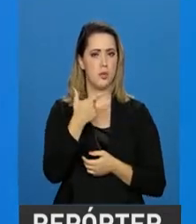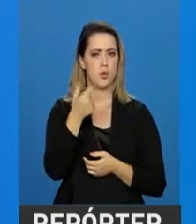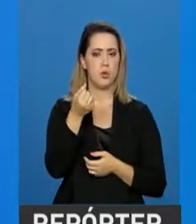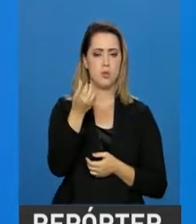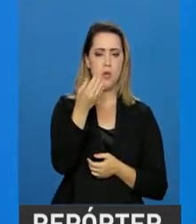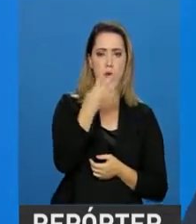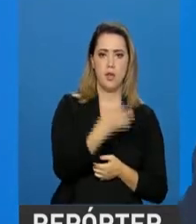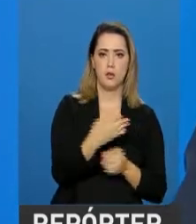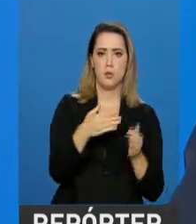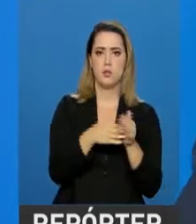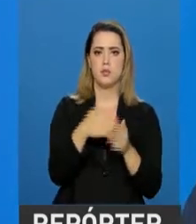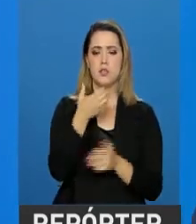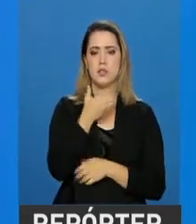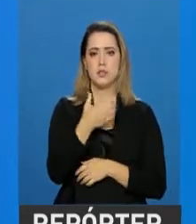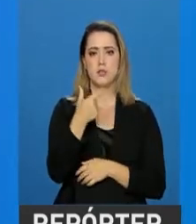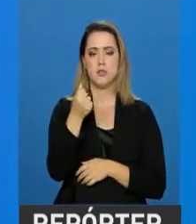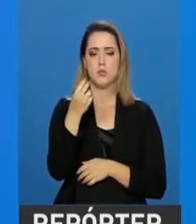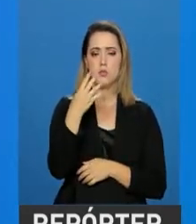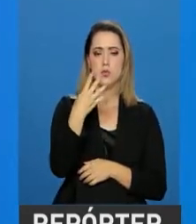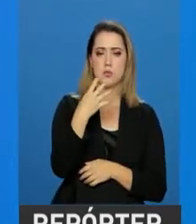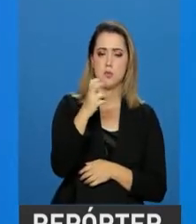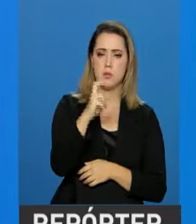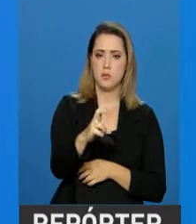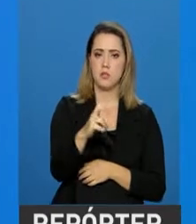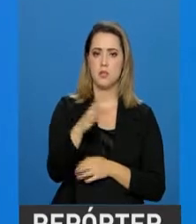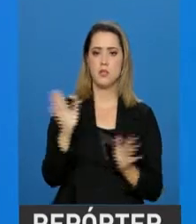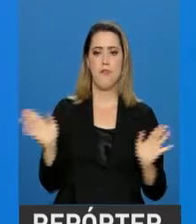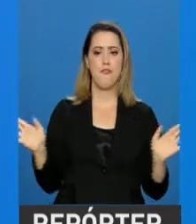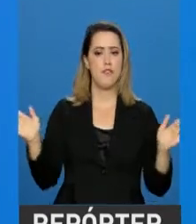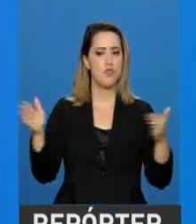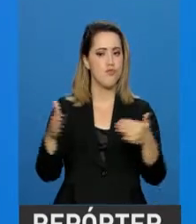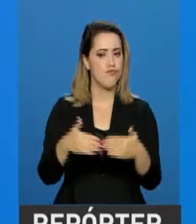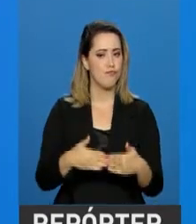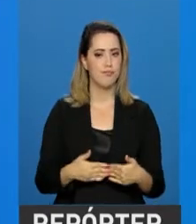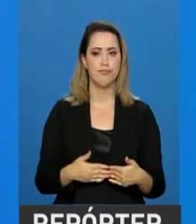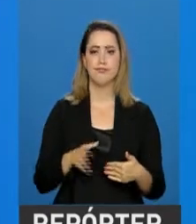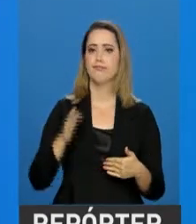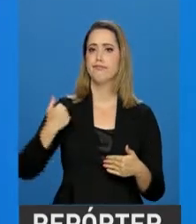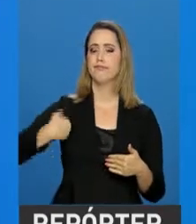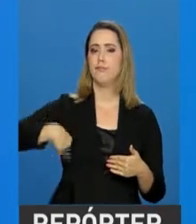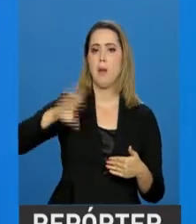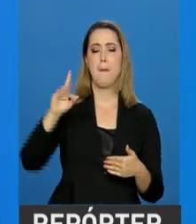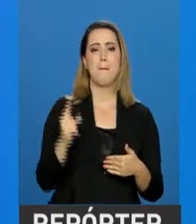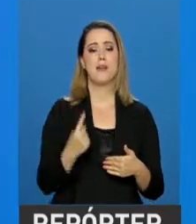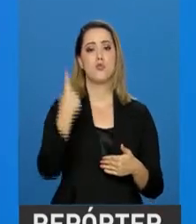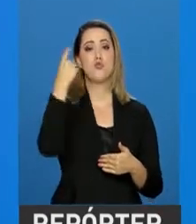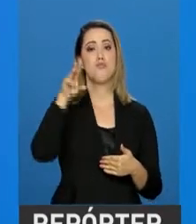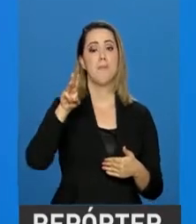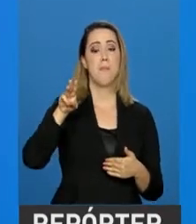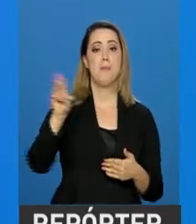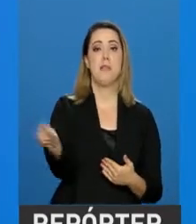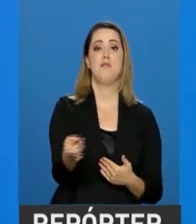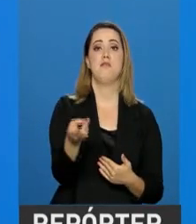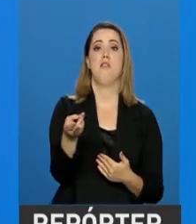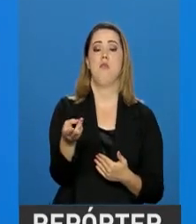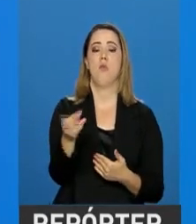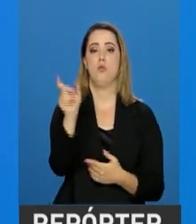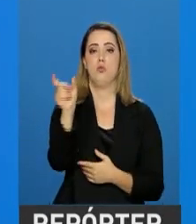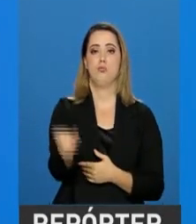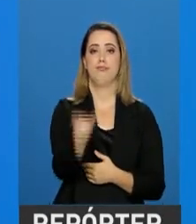de 2015 e fechou no brasil mais de 1 milhão e 500 mil postos de trabalho